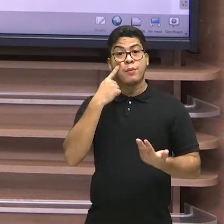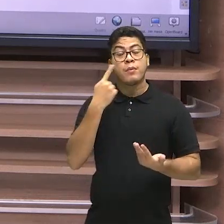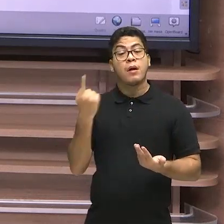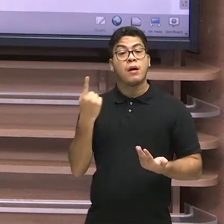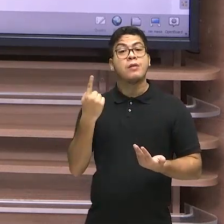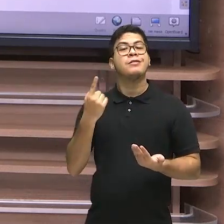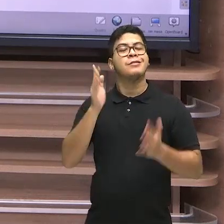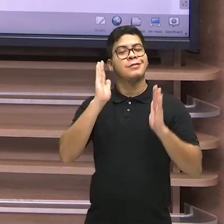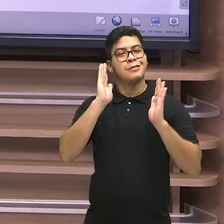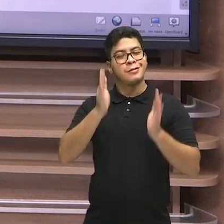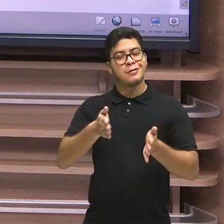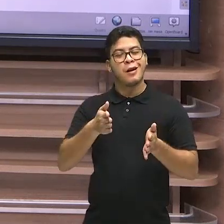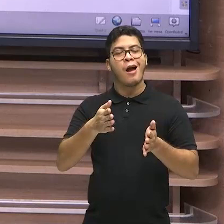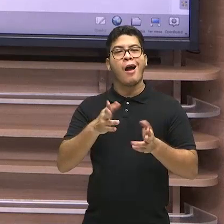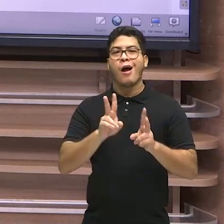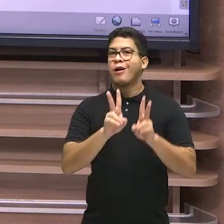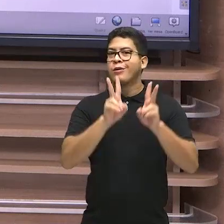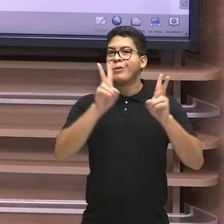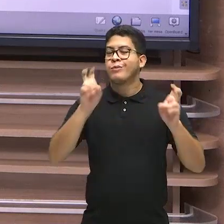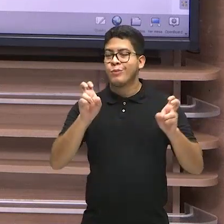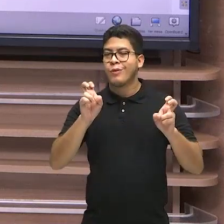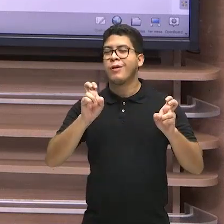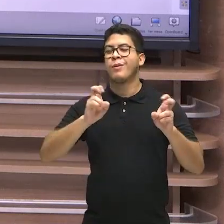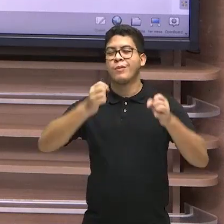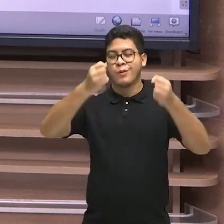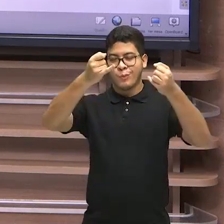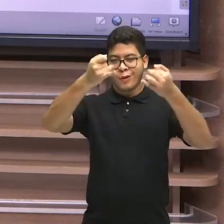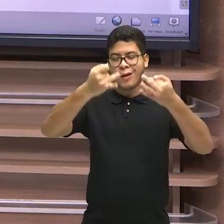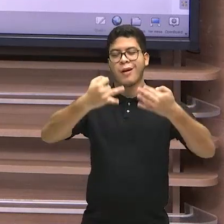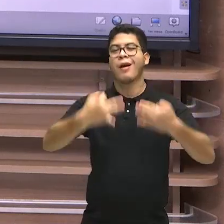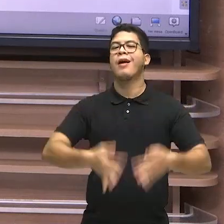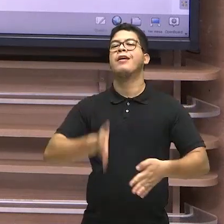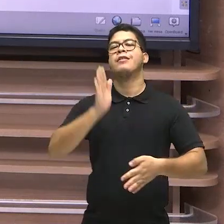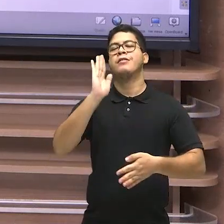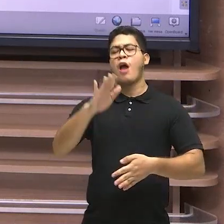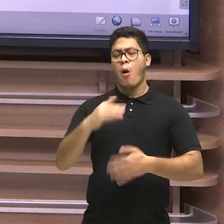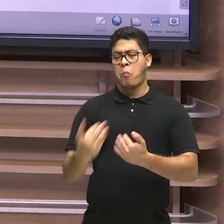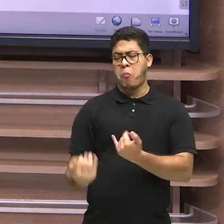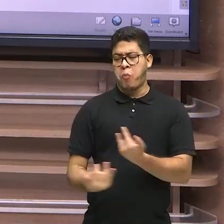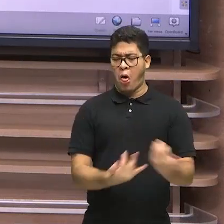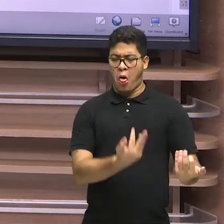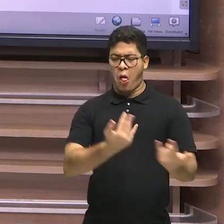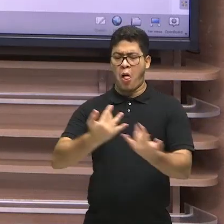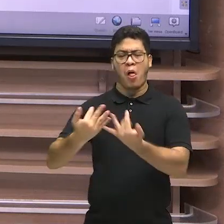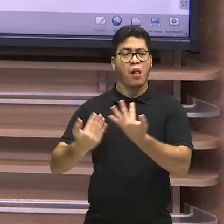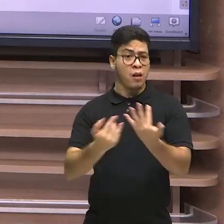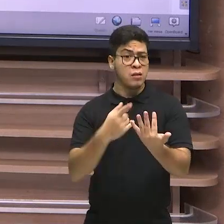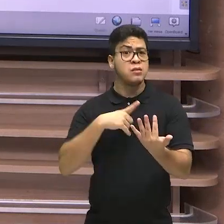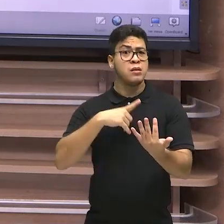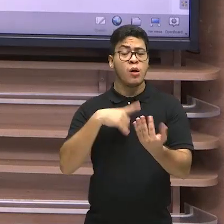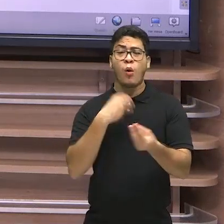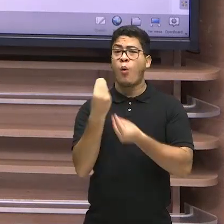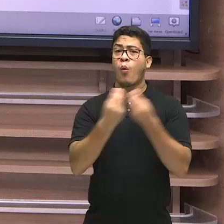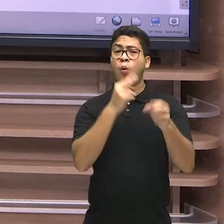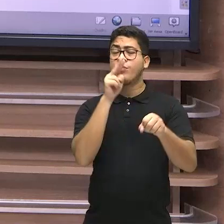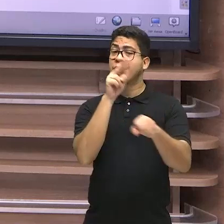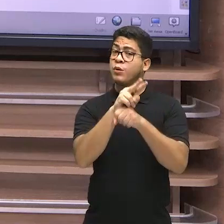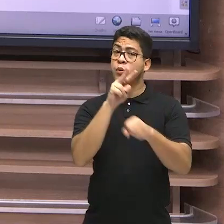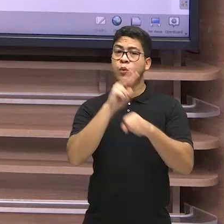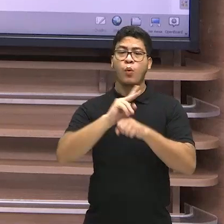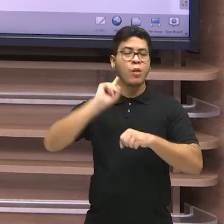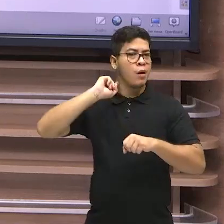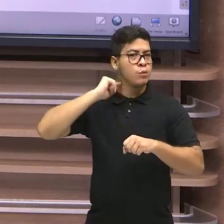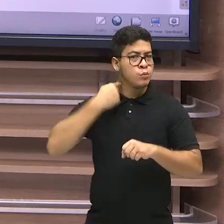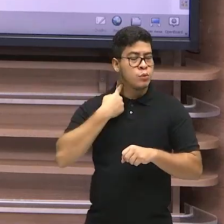sobre degradação ambiental 2, vimos as consequências das queimadas, vimos aí como utilizar, como cuidar do lixo e